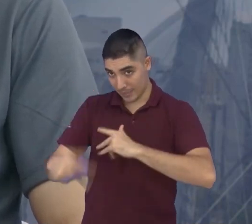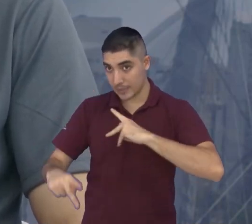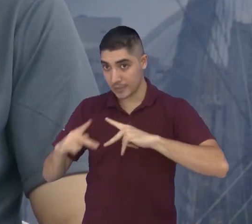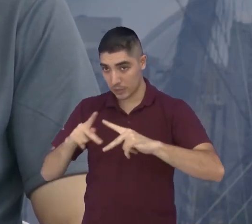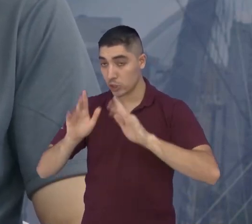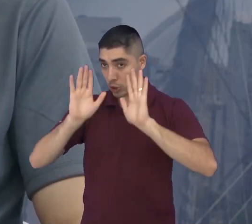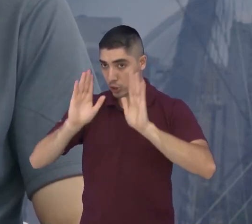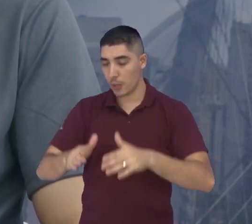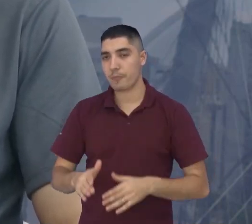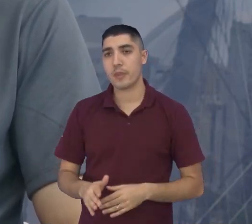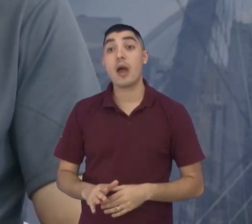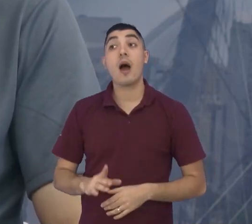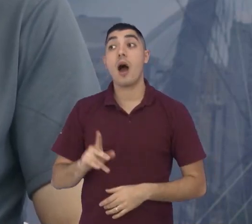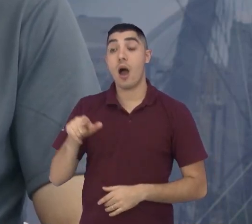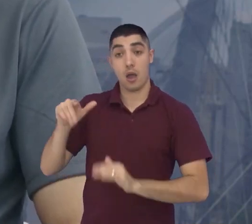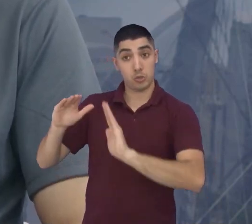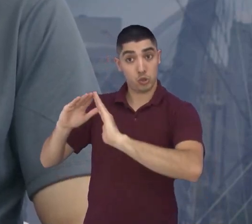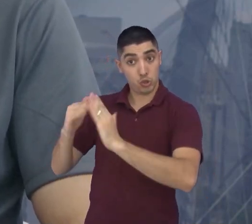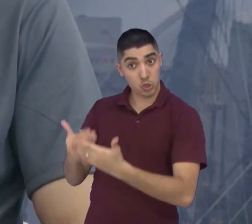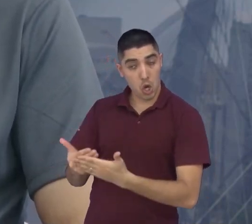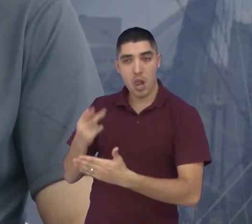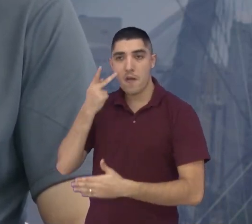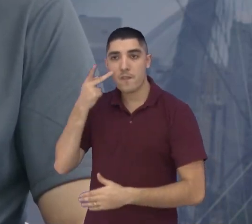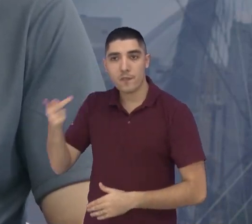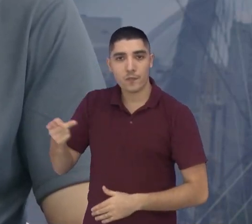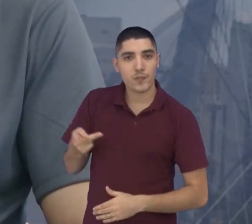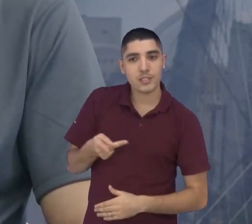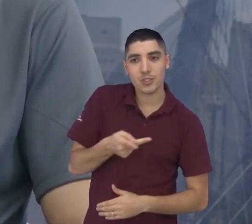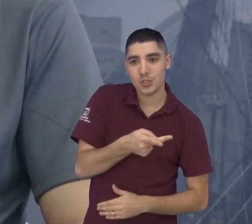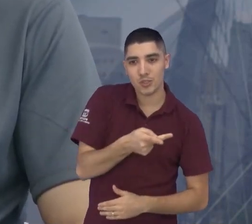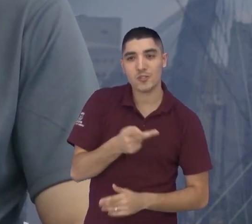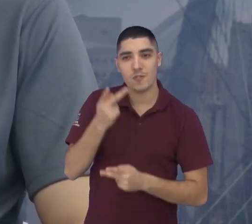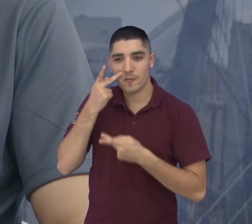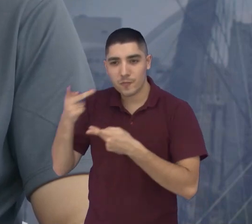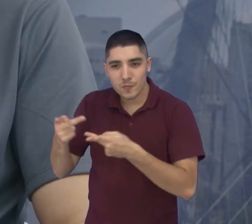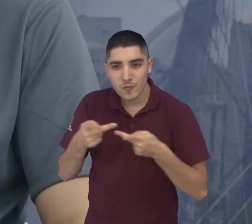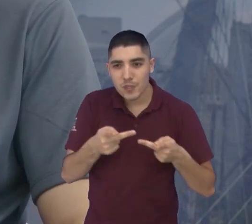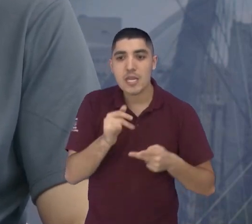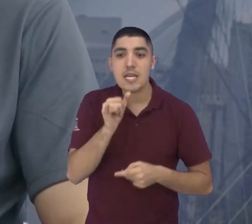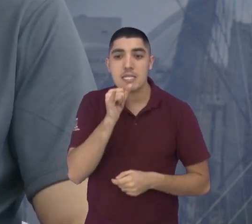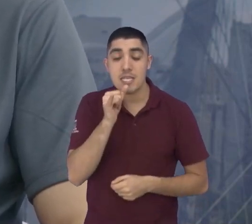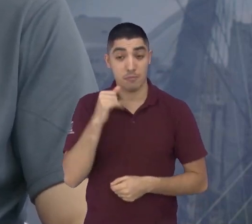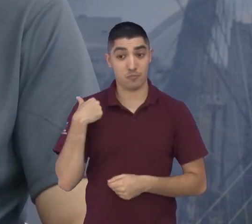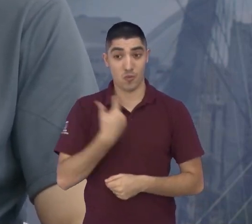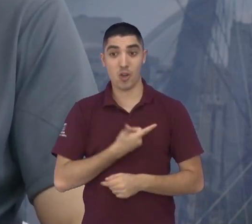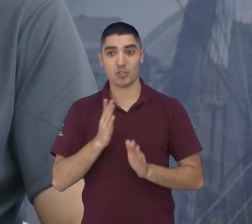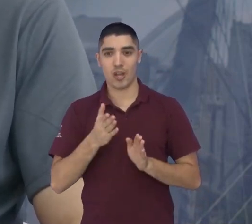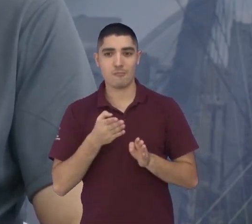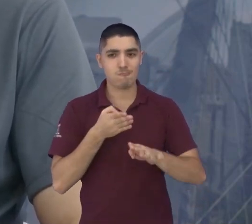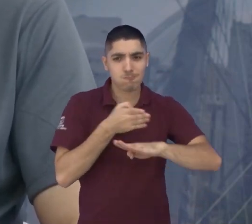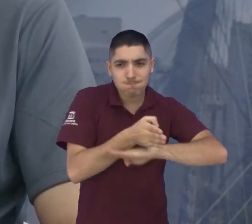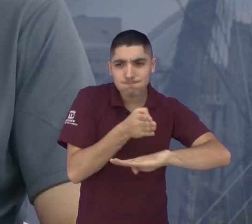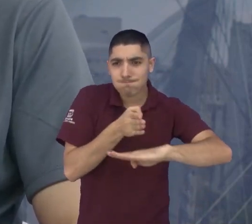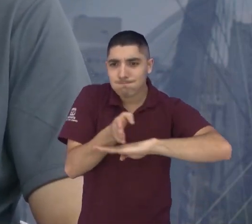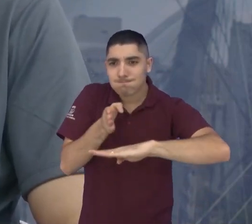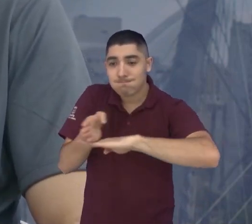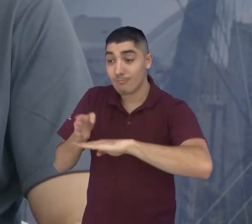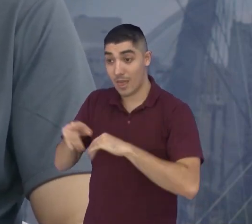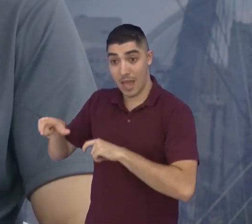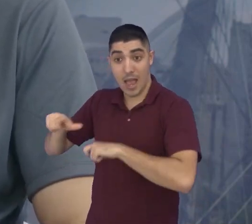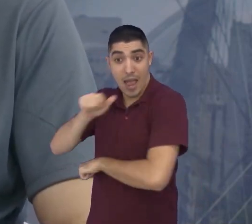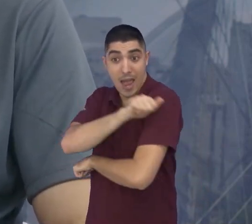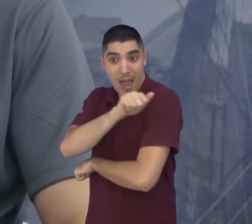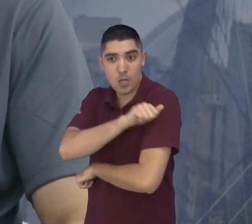recebíamos escolas. Nós tínhamos trilhas na cidade onde esses alunos vinham. Nós